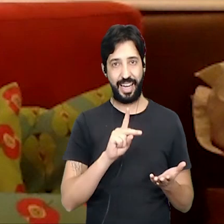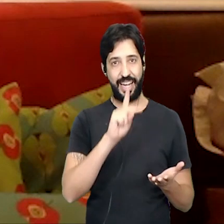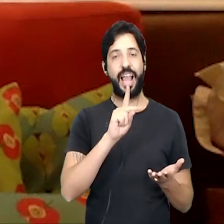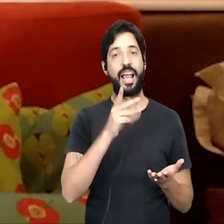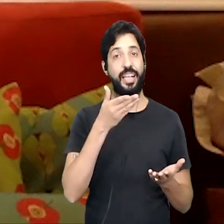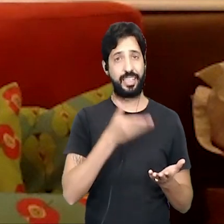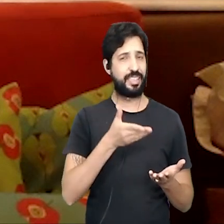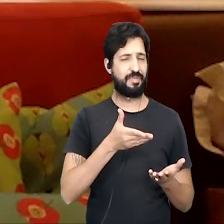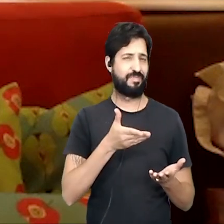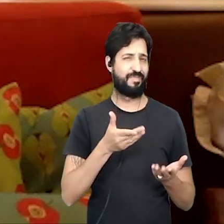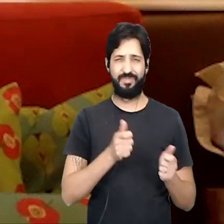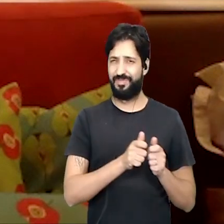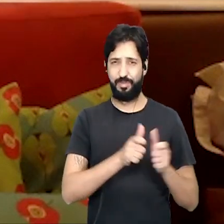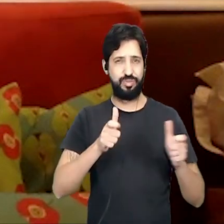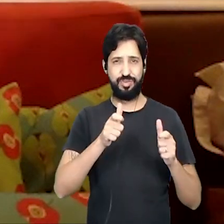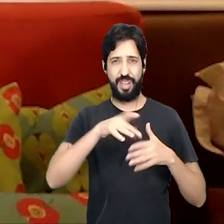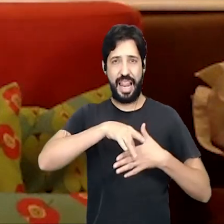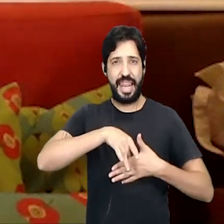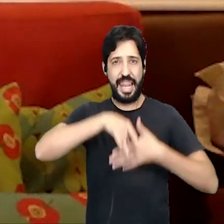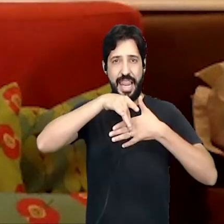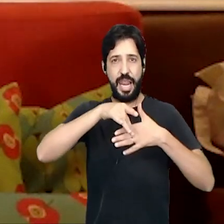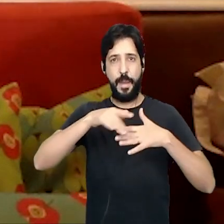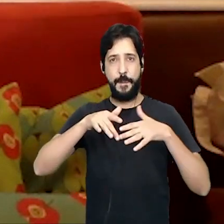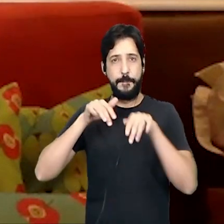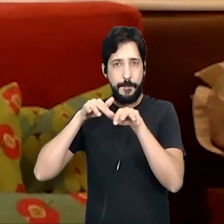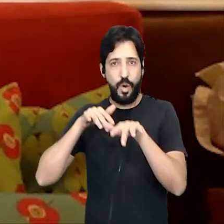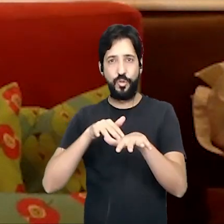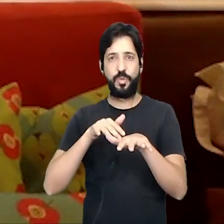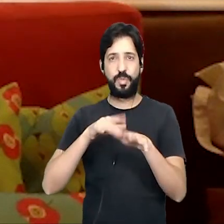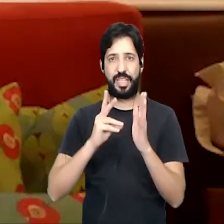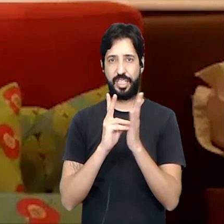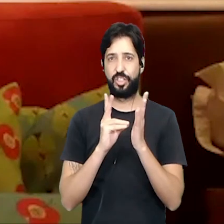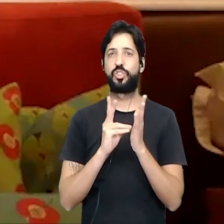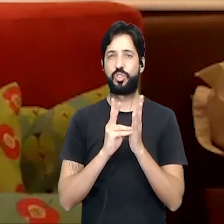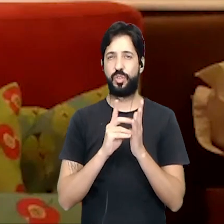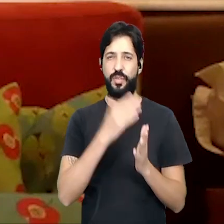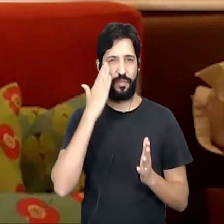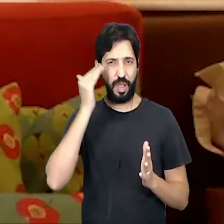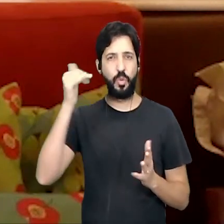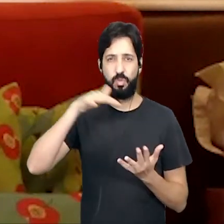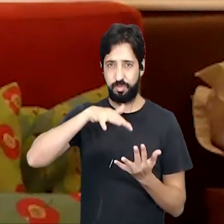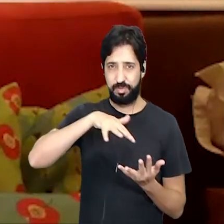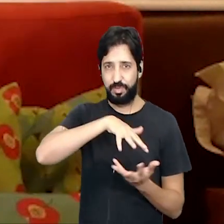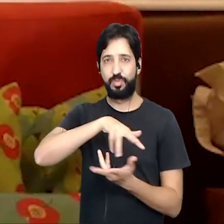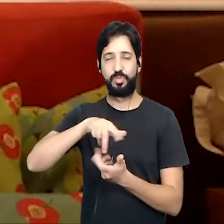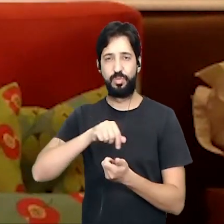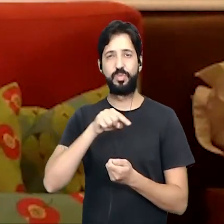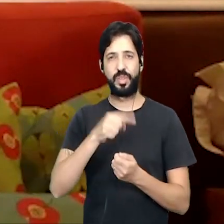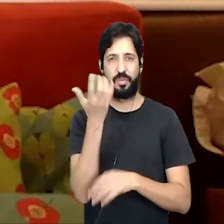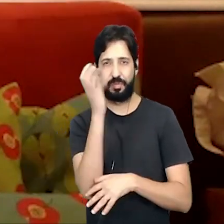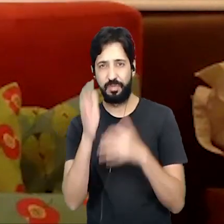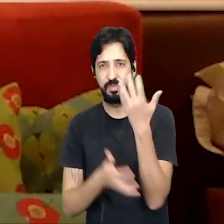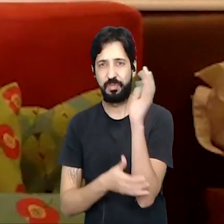convidado. Ailton, que é uma das maiores lideranças do movimento indígena brasileiro, reconhecido também